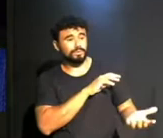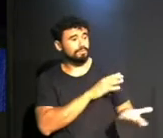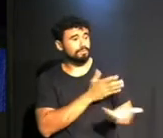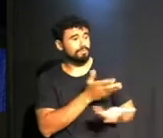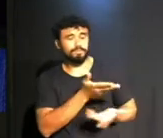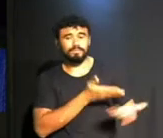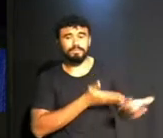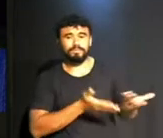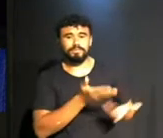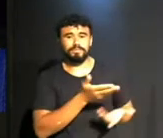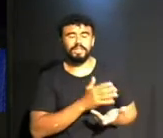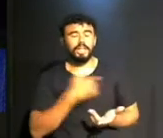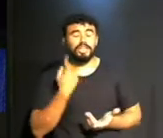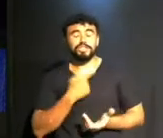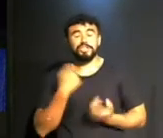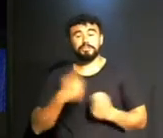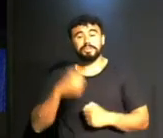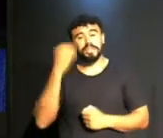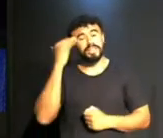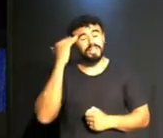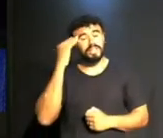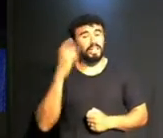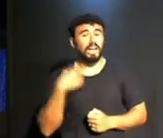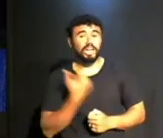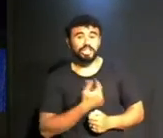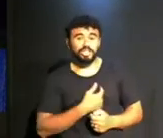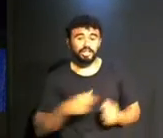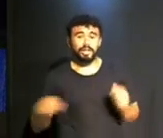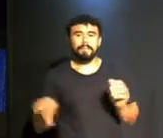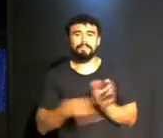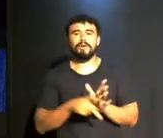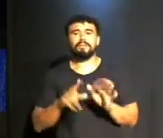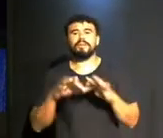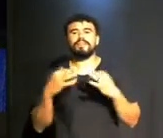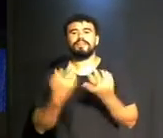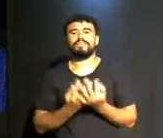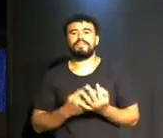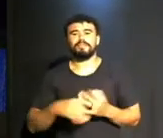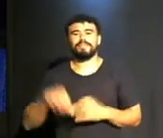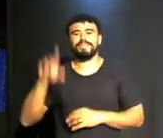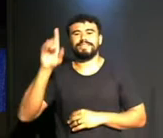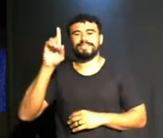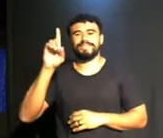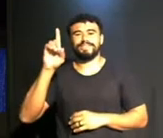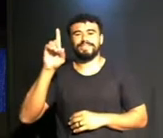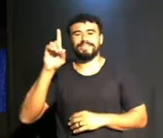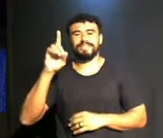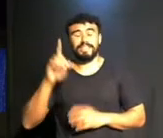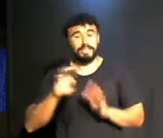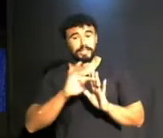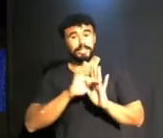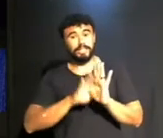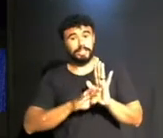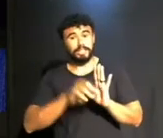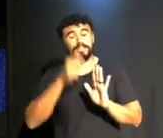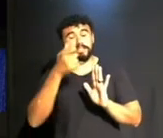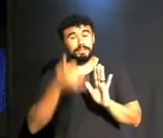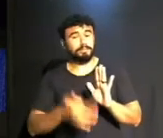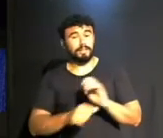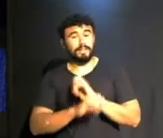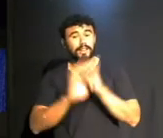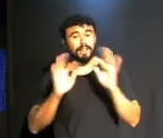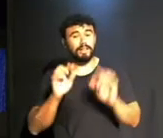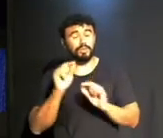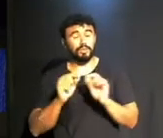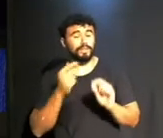irmãos nós precisamos entender que todos nós fazemos parte da família a Deus esse texto Deixa claro